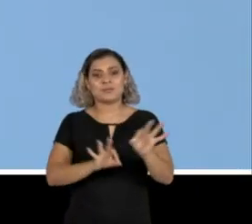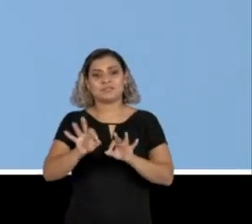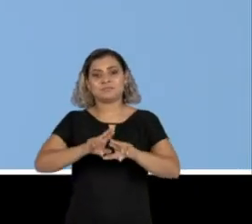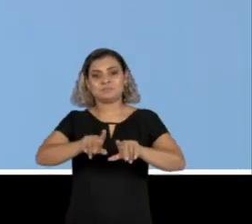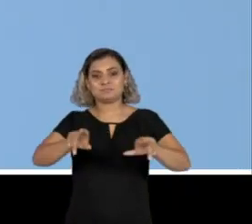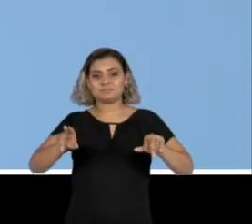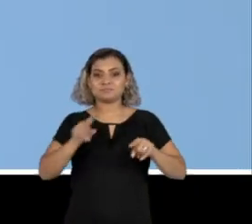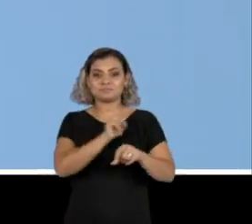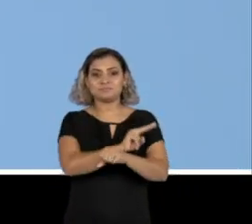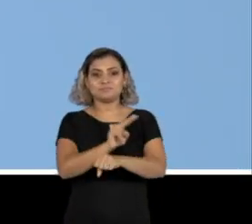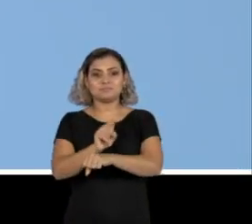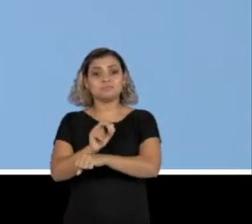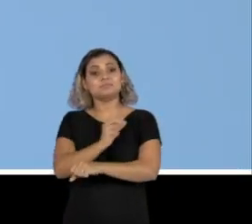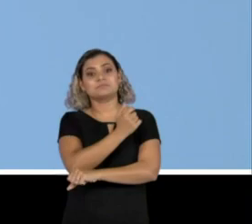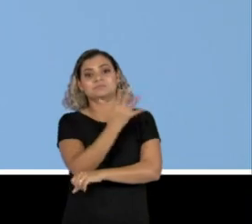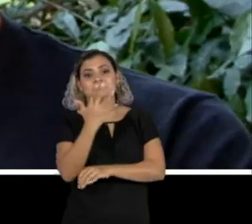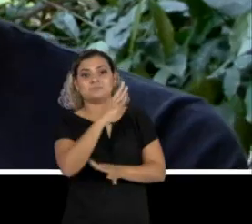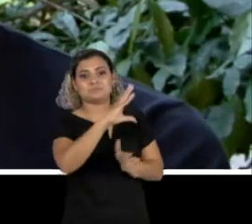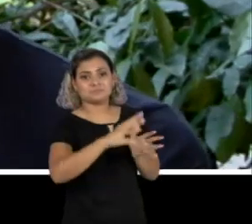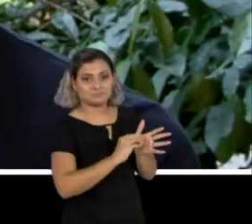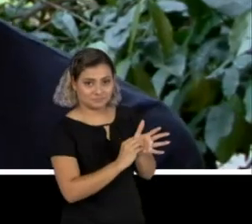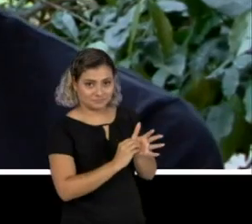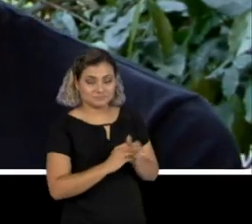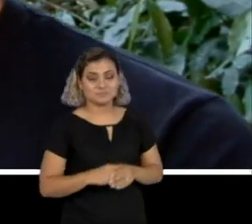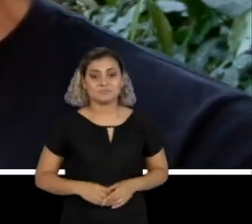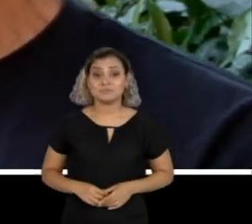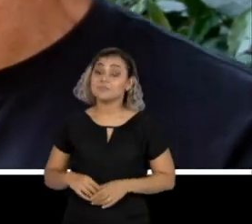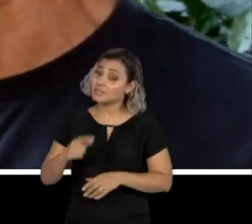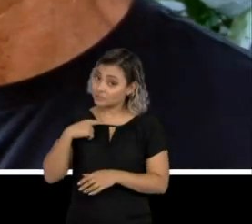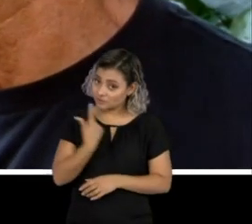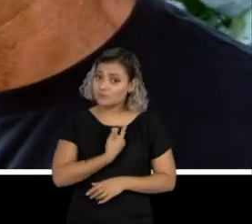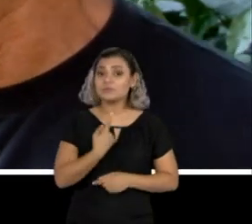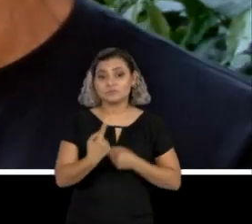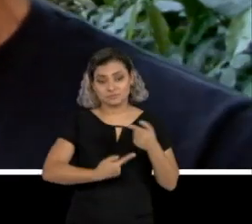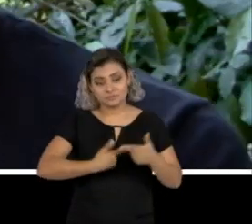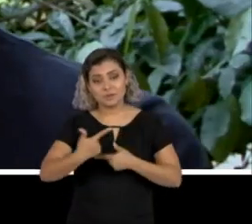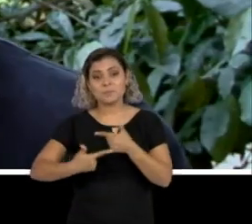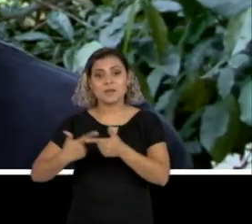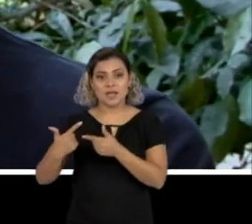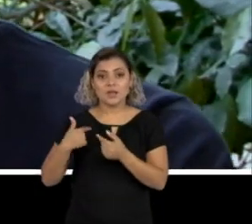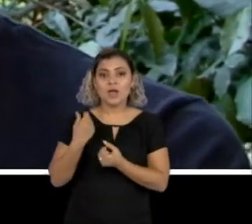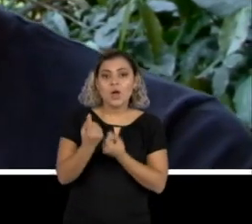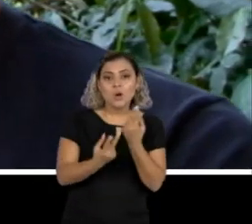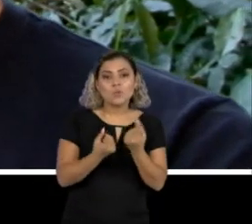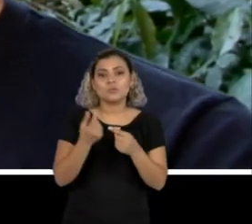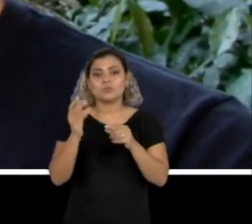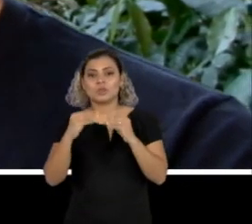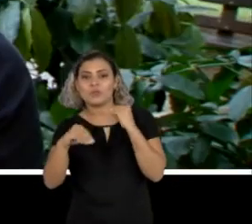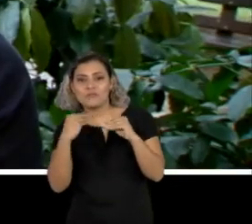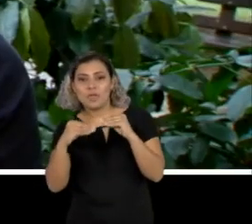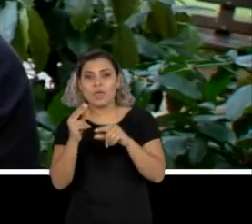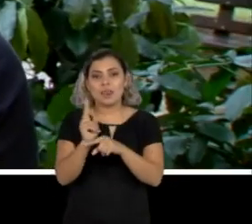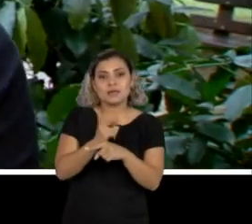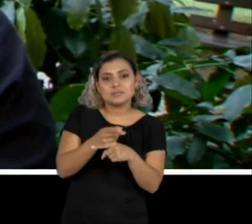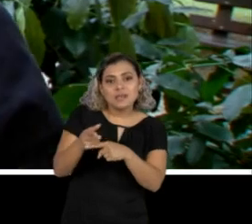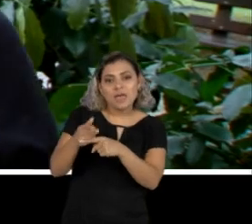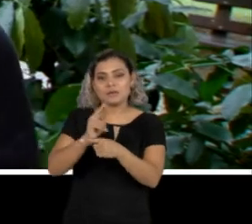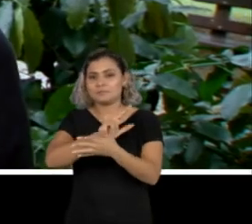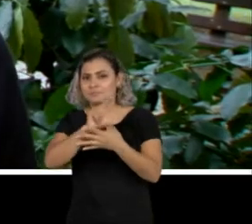pela preservação da Amazônia. Bom, nós fizemos alguns trabalhos, algumas novelas, algumas minisséries juntos e